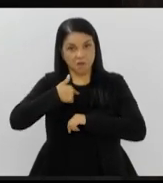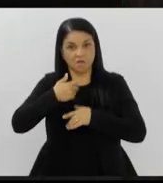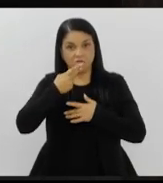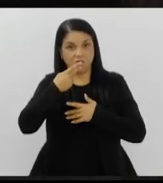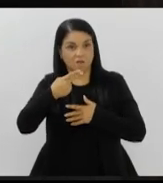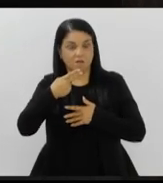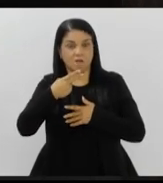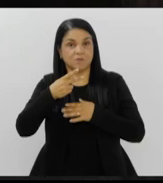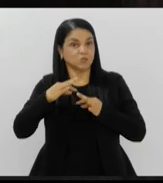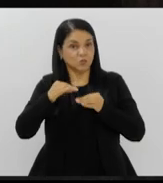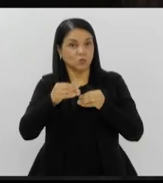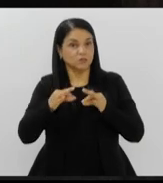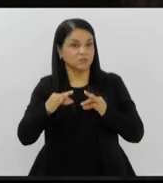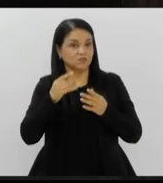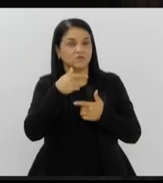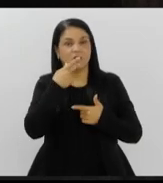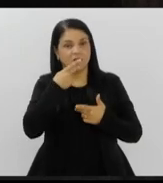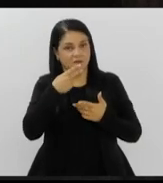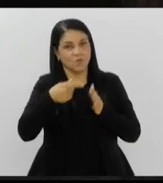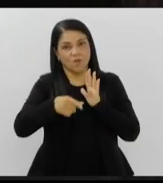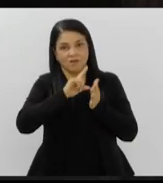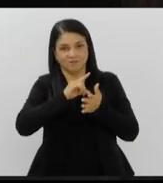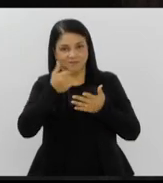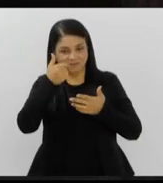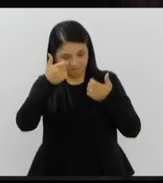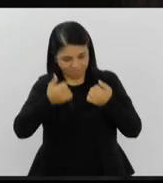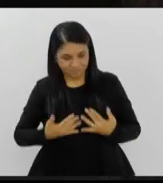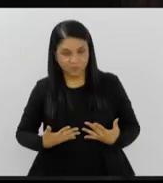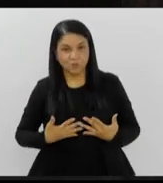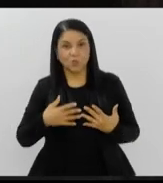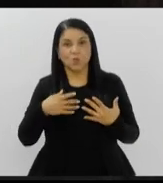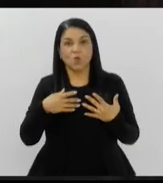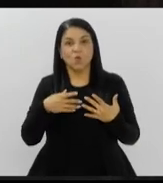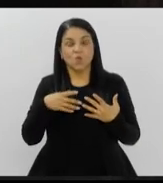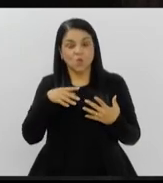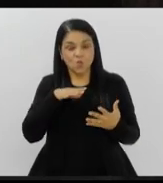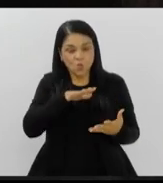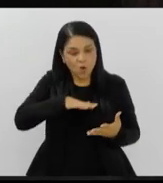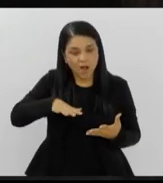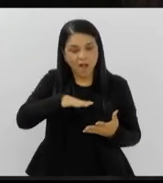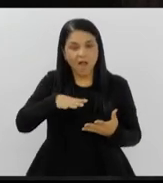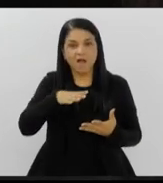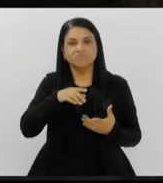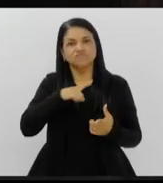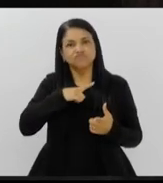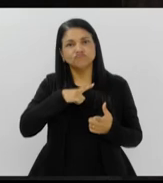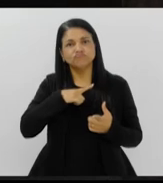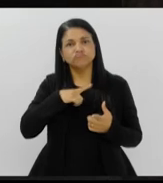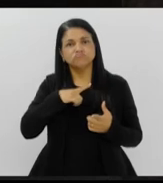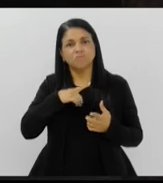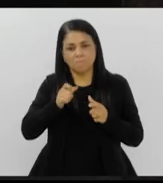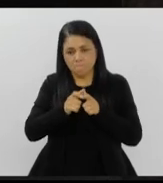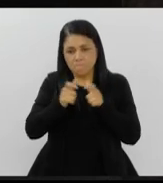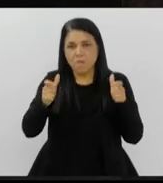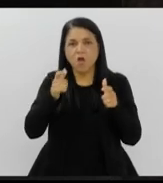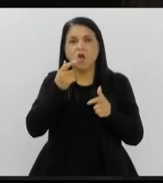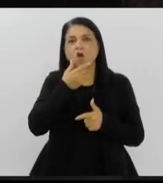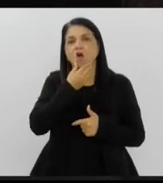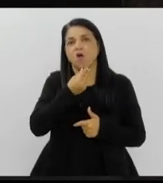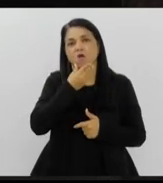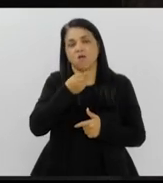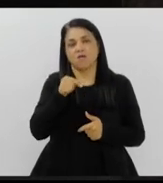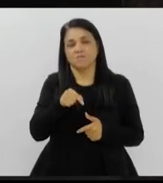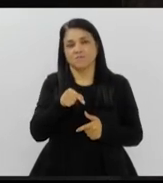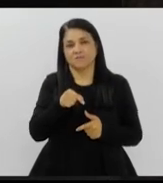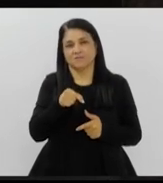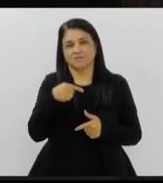mundo de homens. Então, não era muito fácil, era até incomum